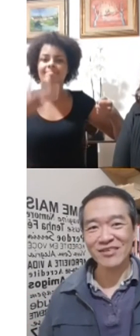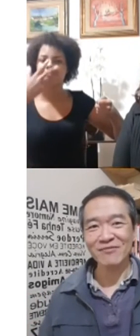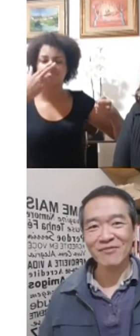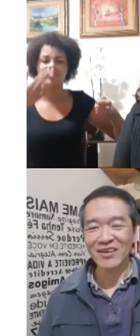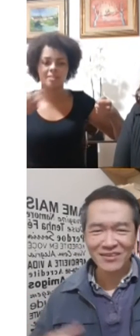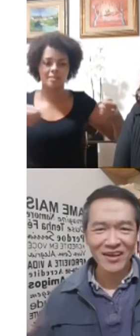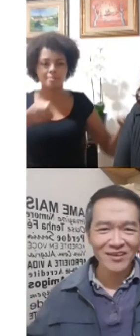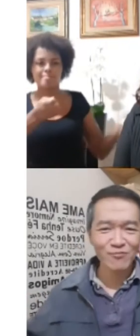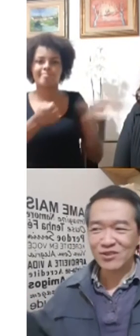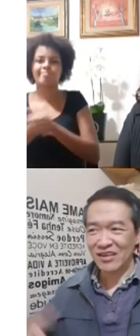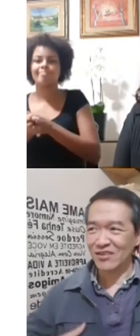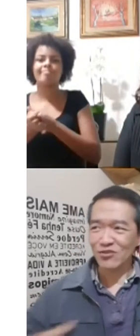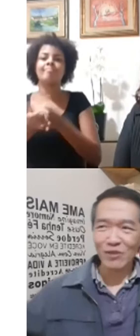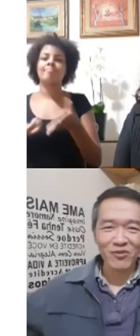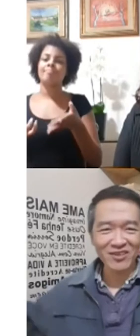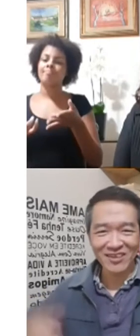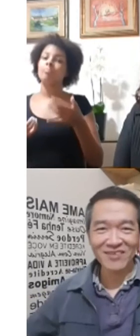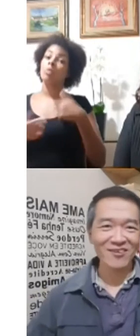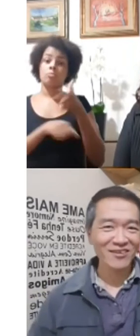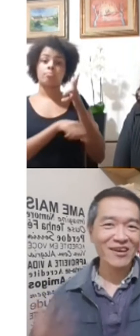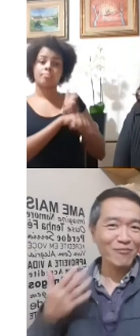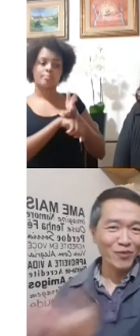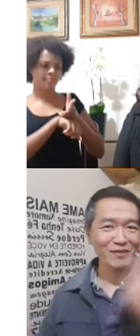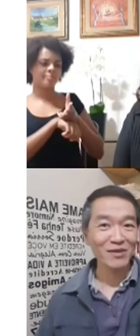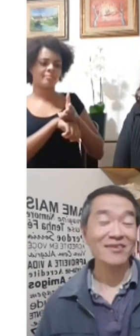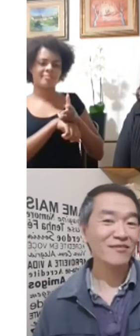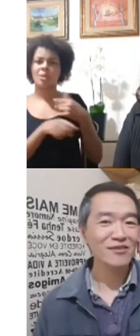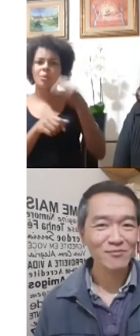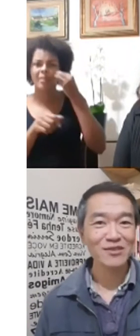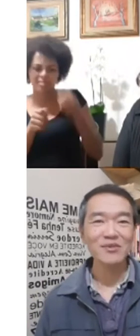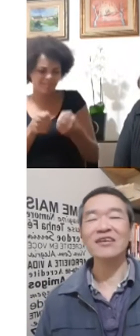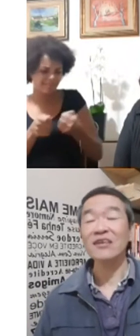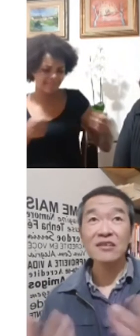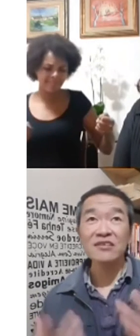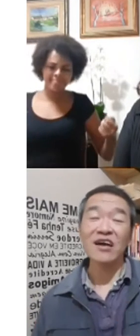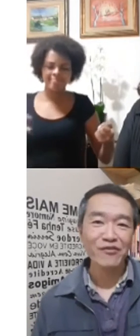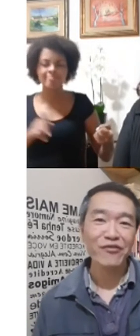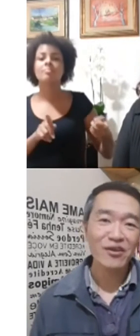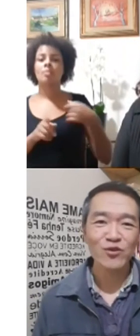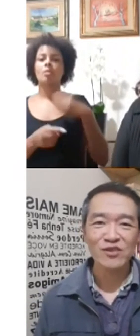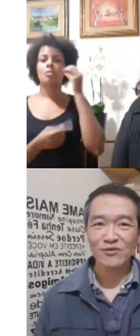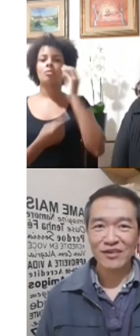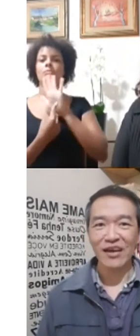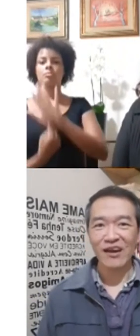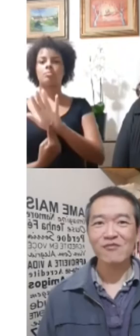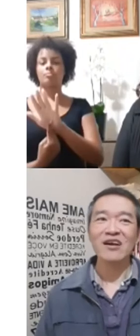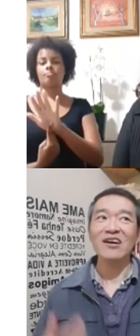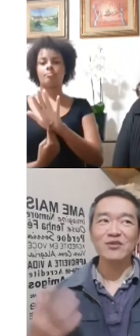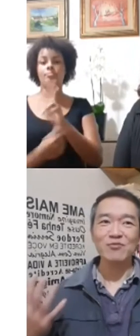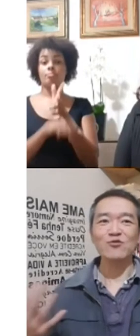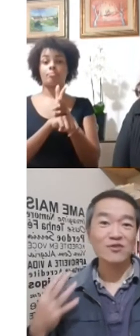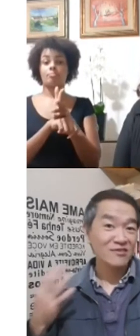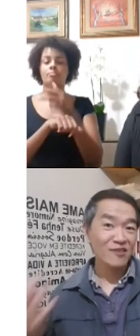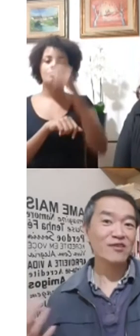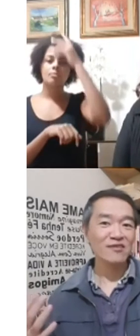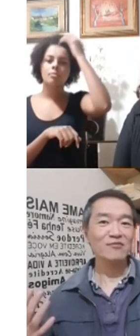cima de você. Daí eu mostrei isso, a porta tentando entrar e a porta batendo em cima de mim. Daí, vendo isso na real,